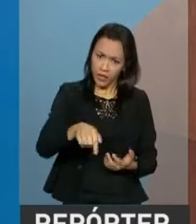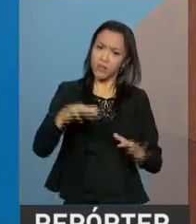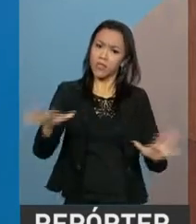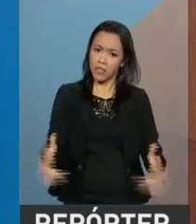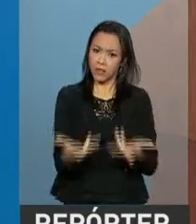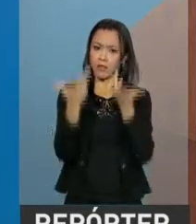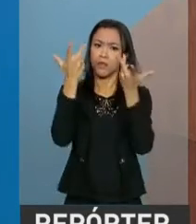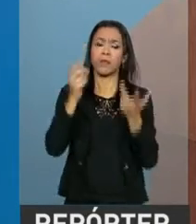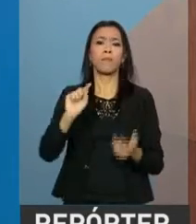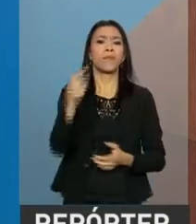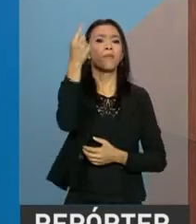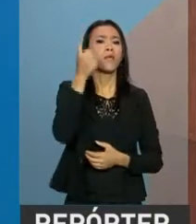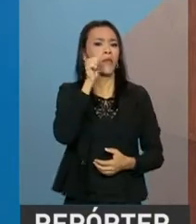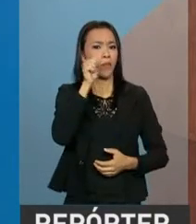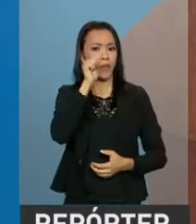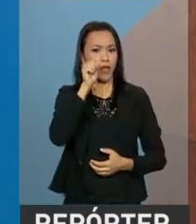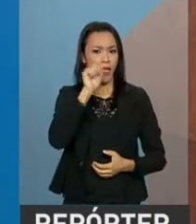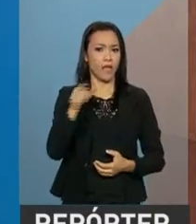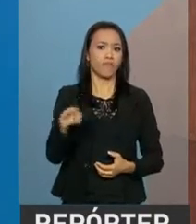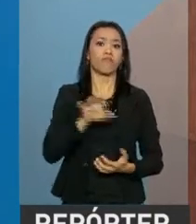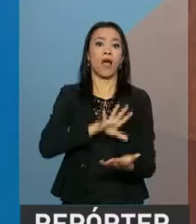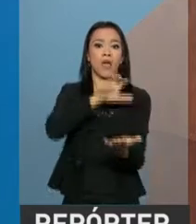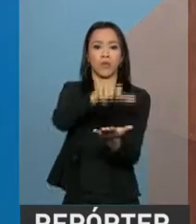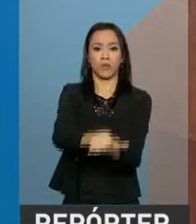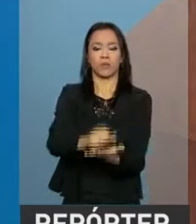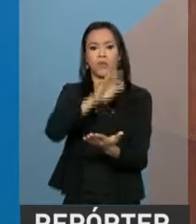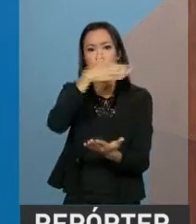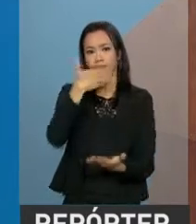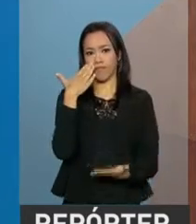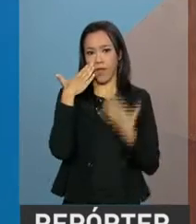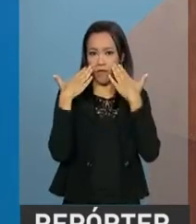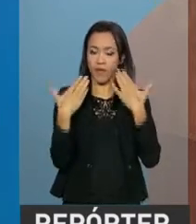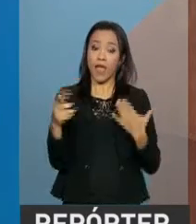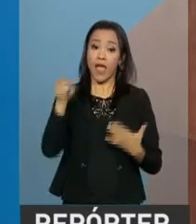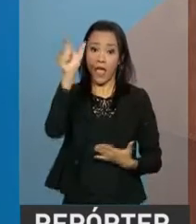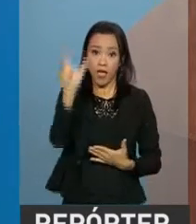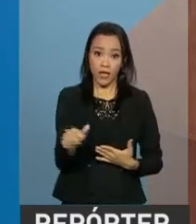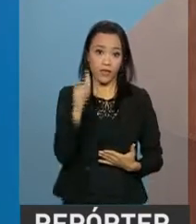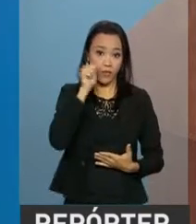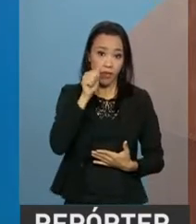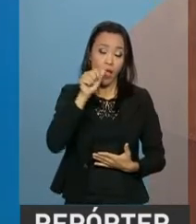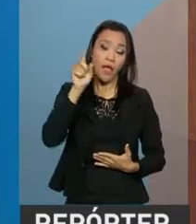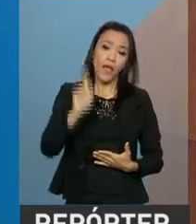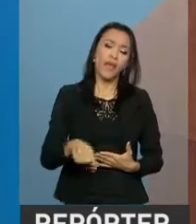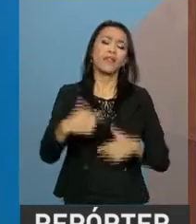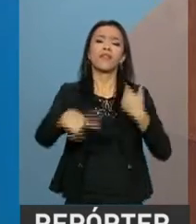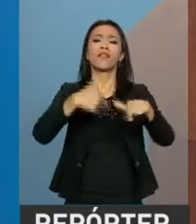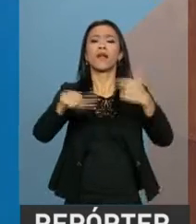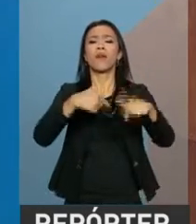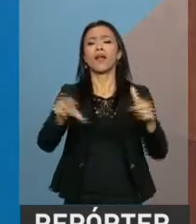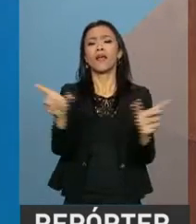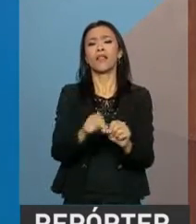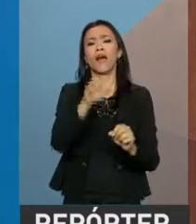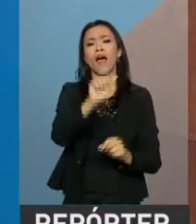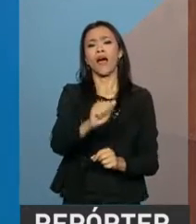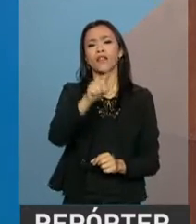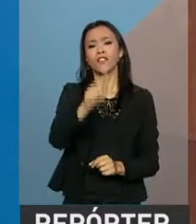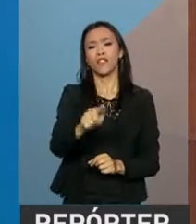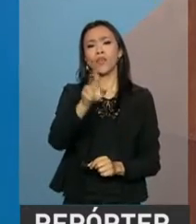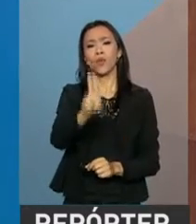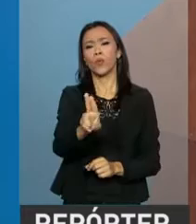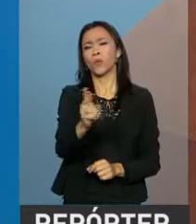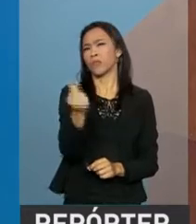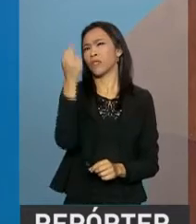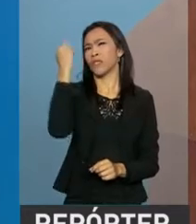Planalto primeira mulher a ficar à frente da instituição a servidora da aggeo desde 2001